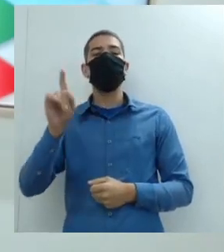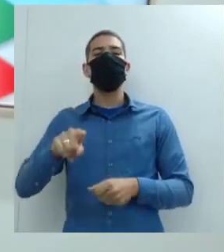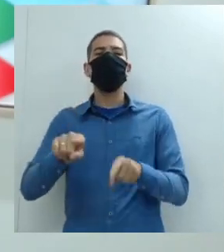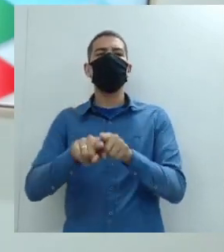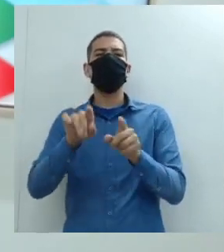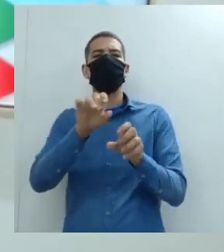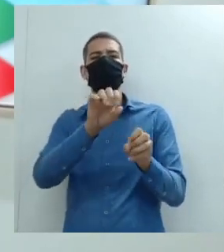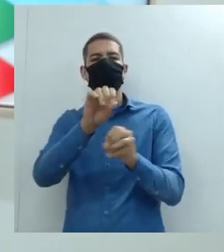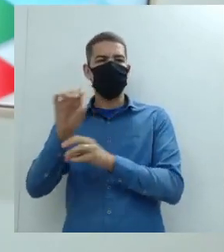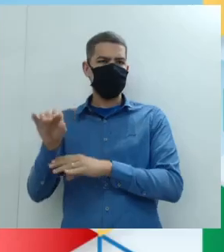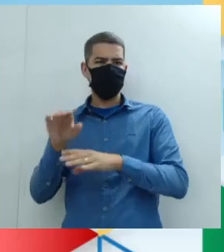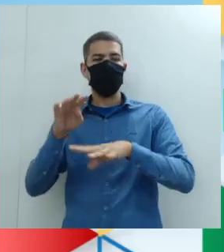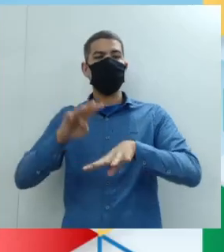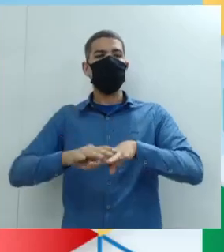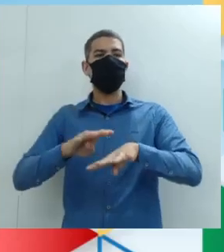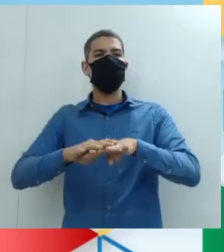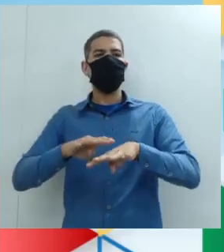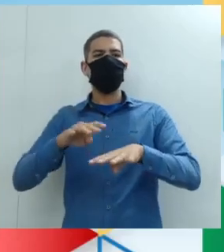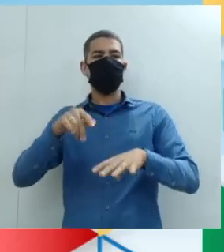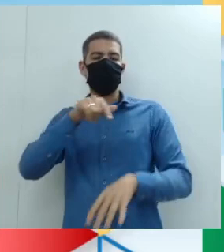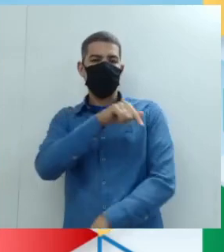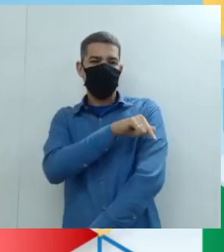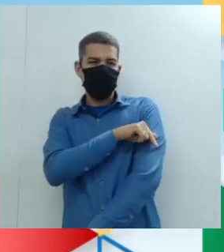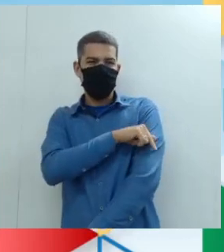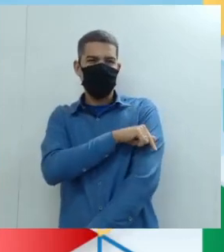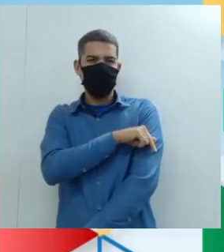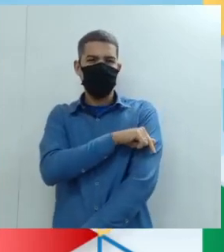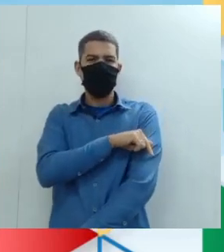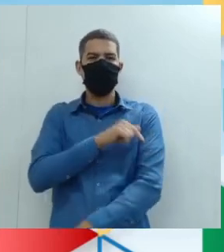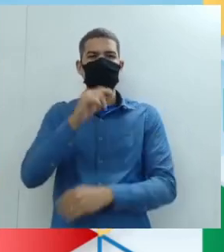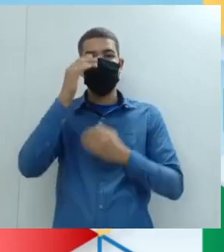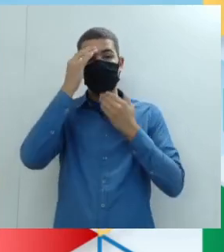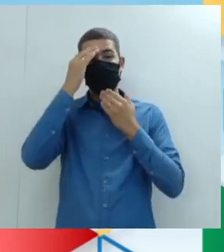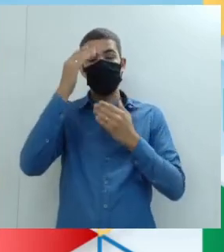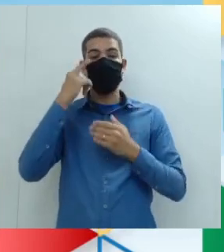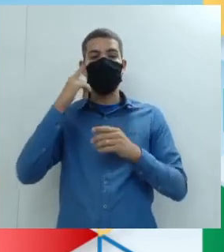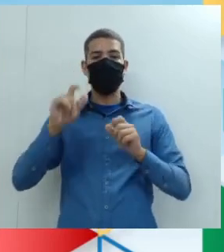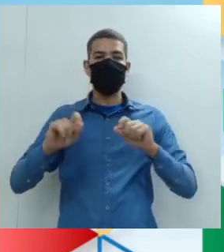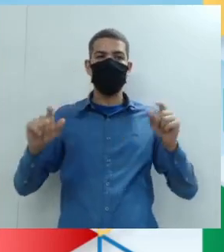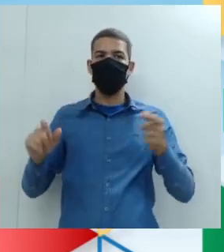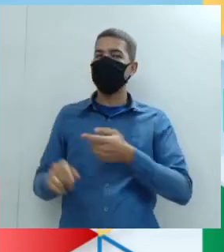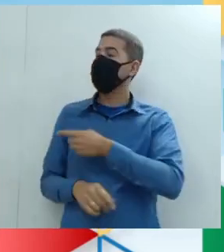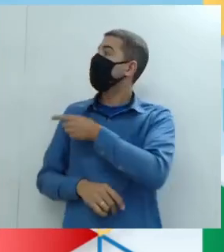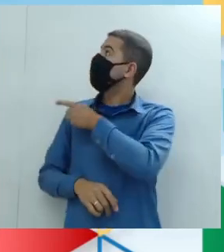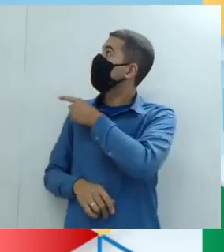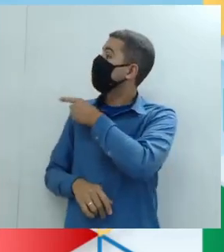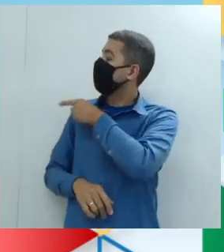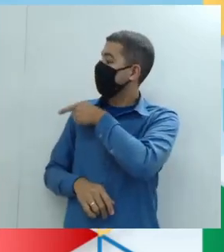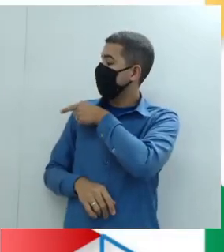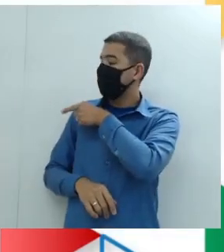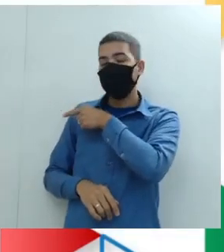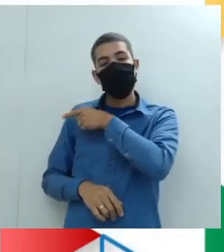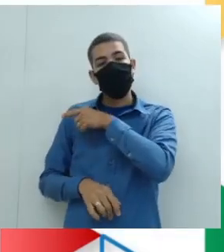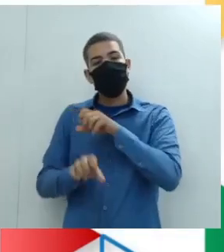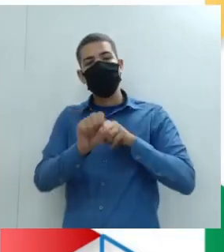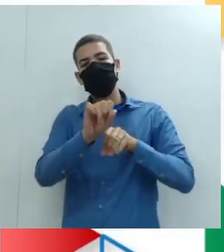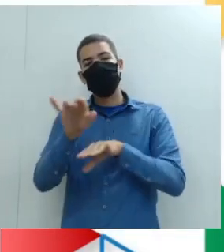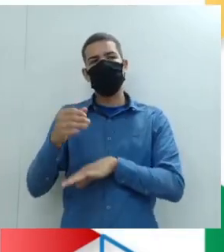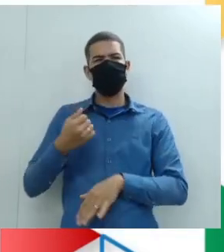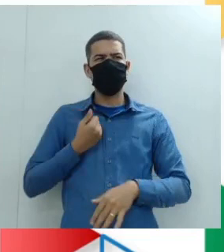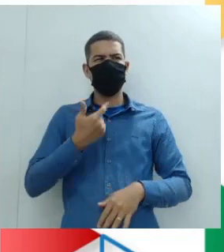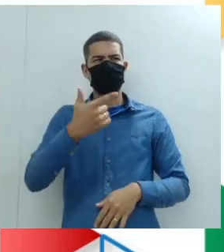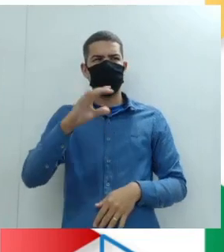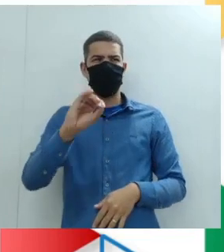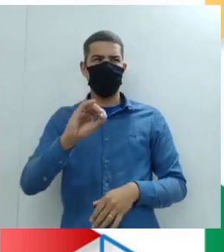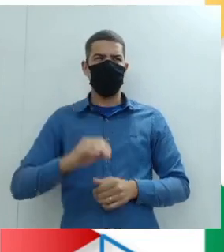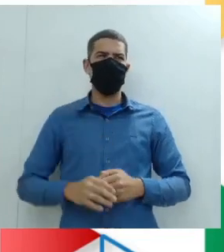hoje, matemática no sétimo ano. Obrigado, Ellen. Vamos lá. Olha, aula de número 20, seguindo a sequência, tá bom? Então,